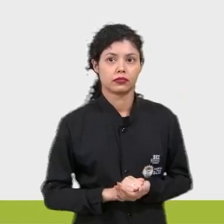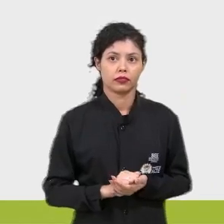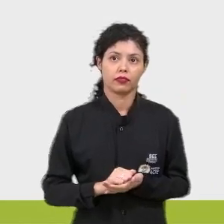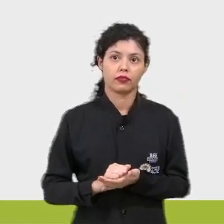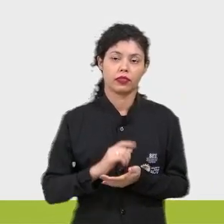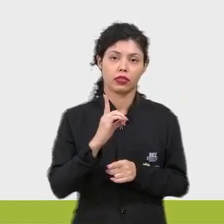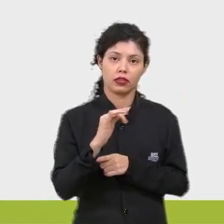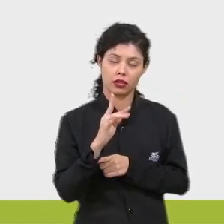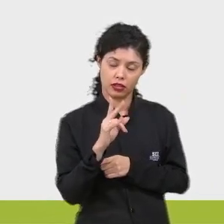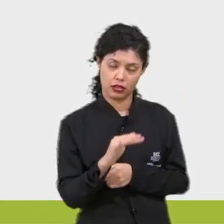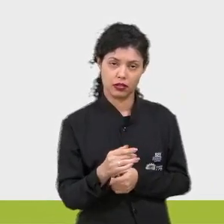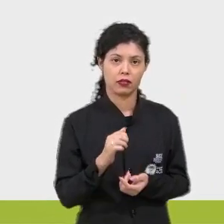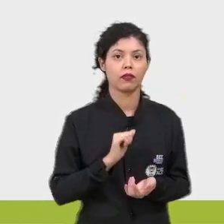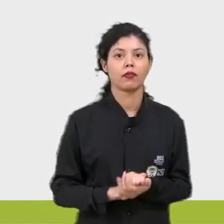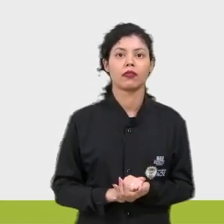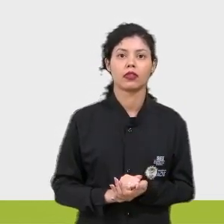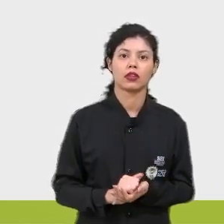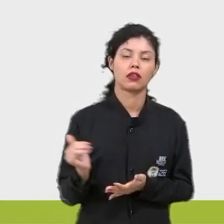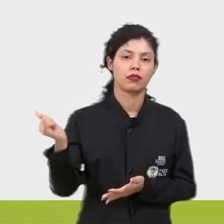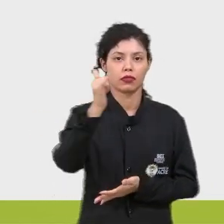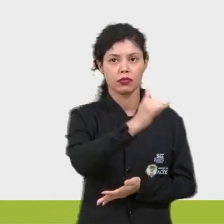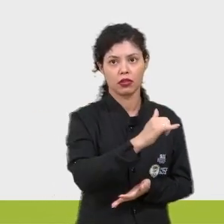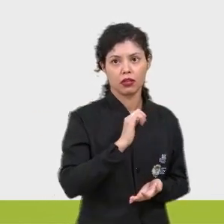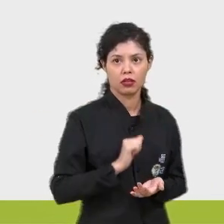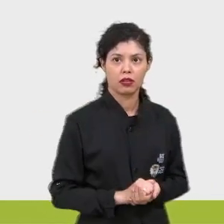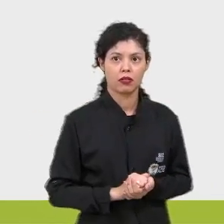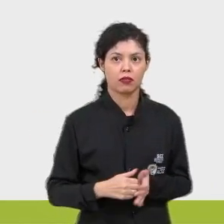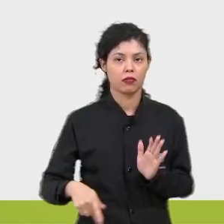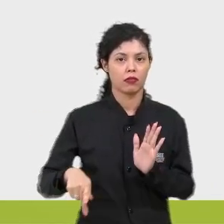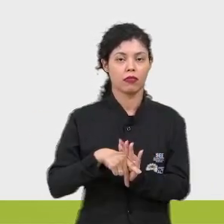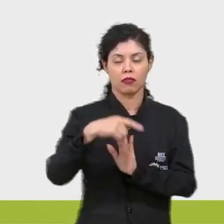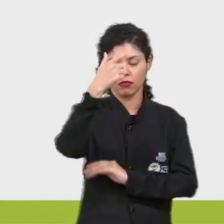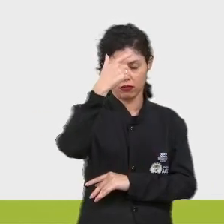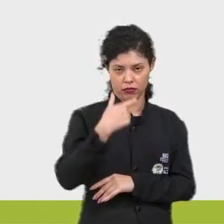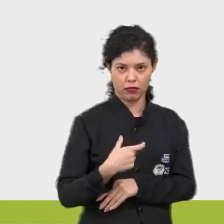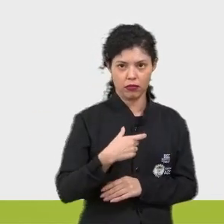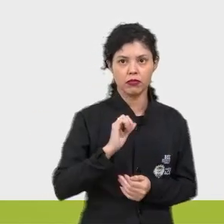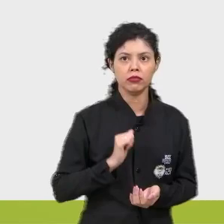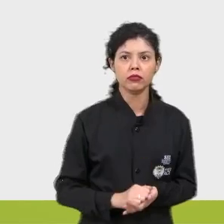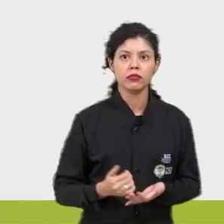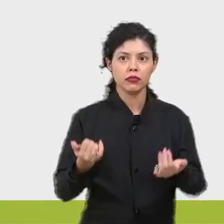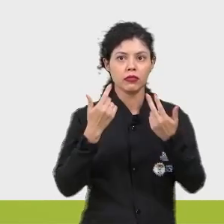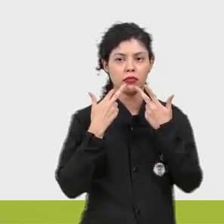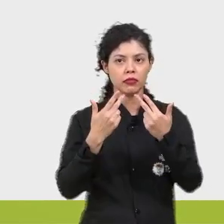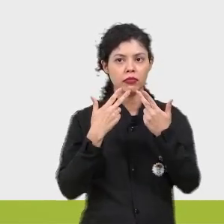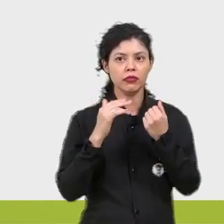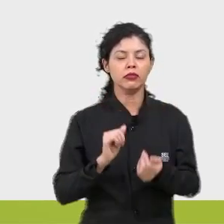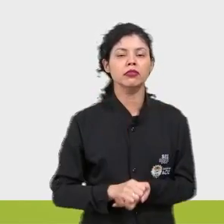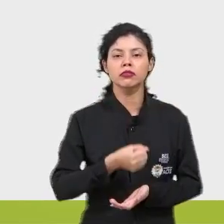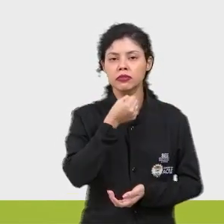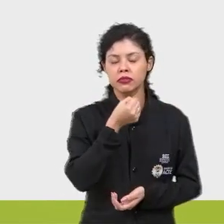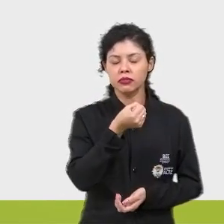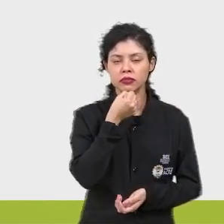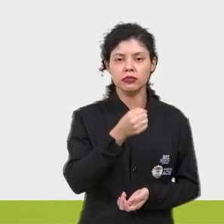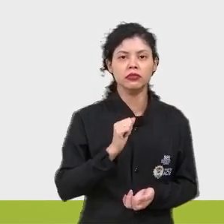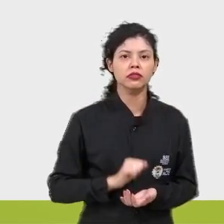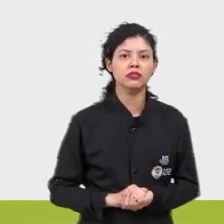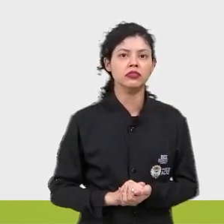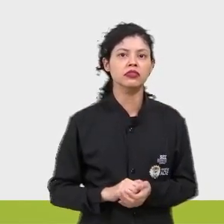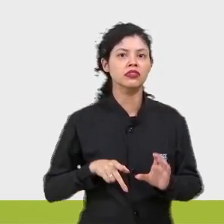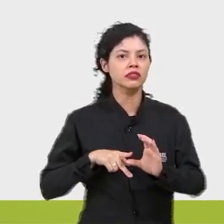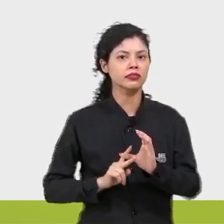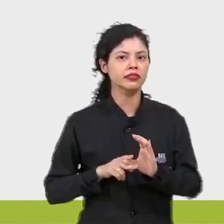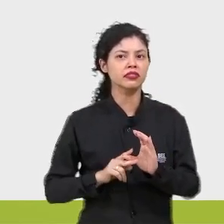diário, relato de viagem, biografia, autobiografia, notícia, reportagem,